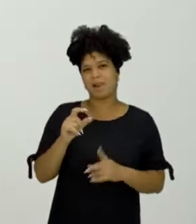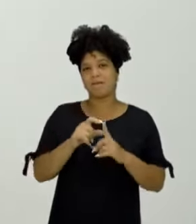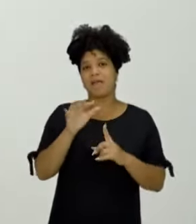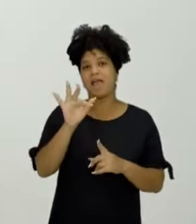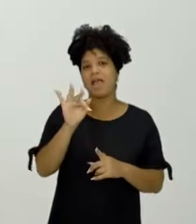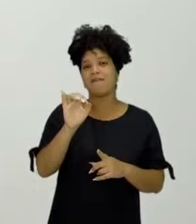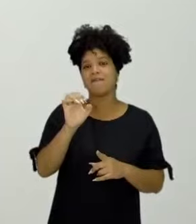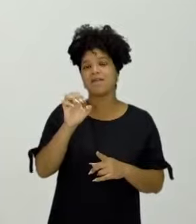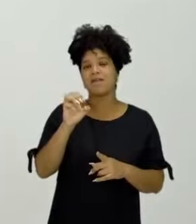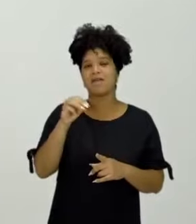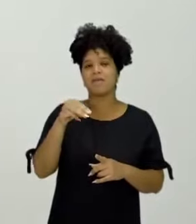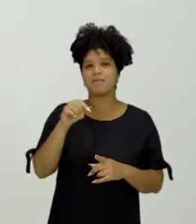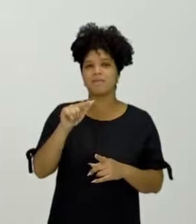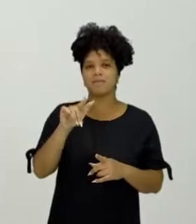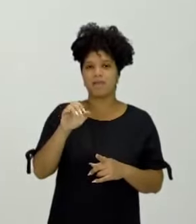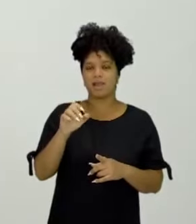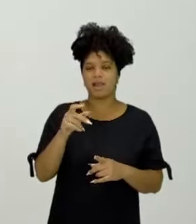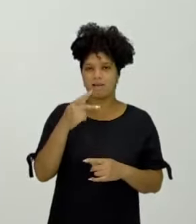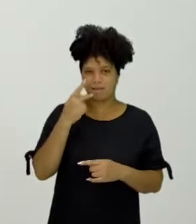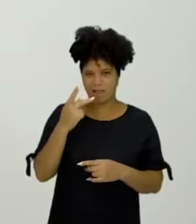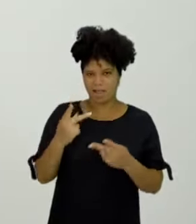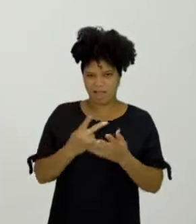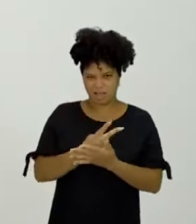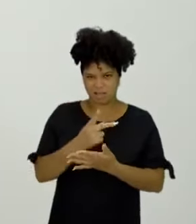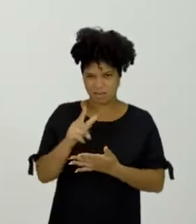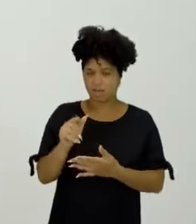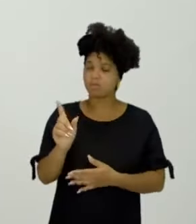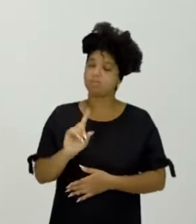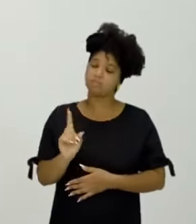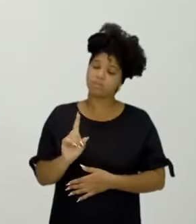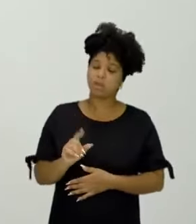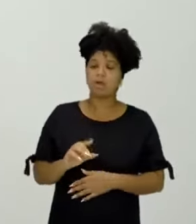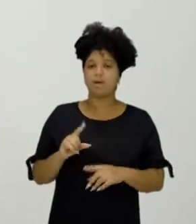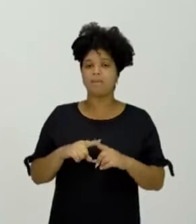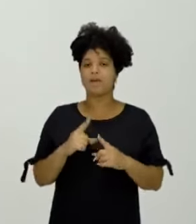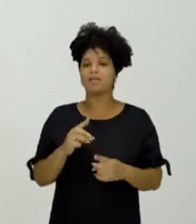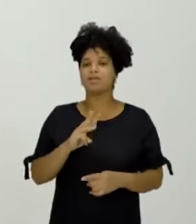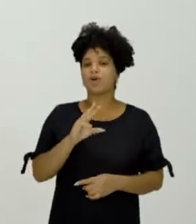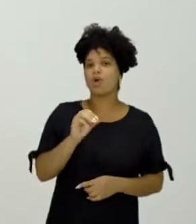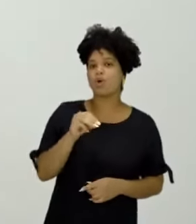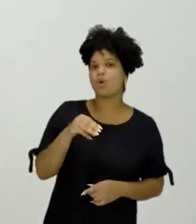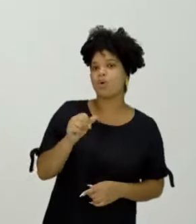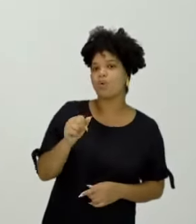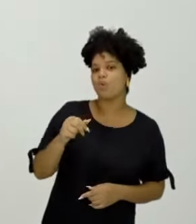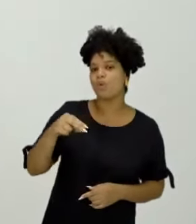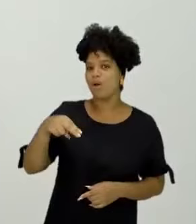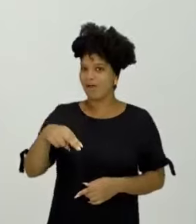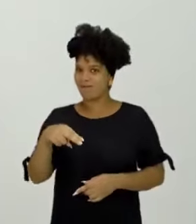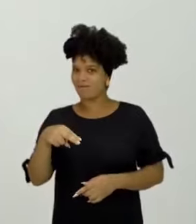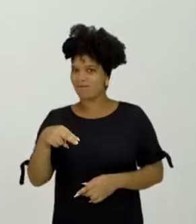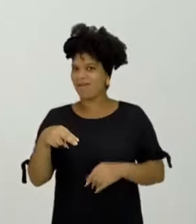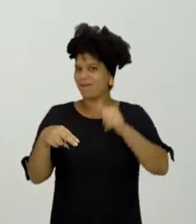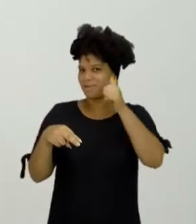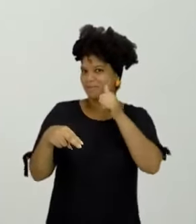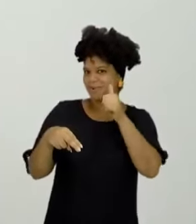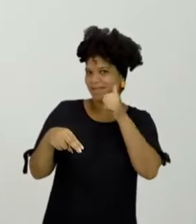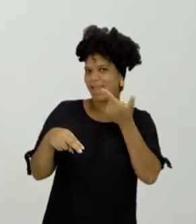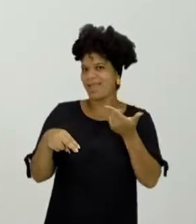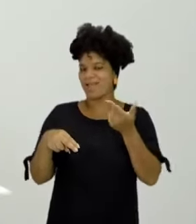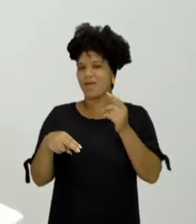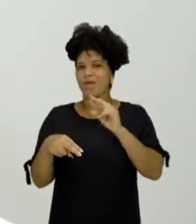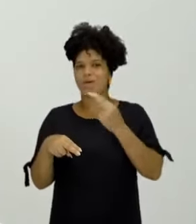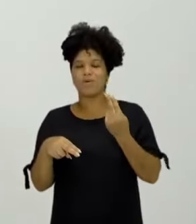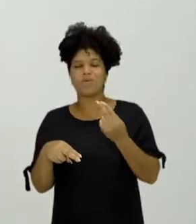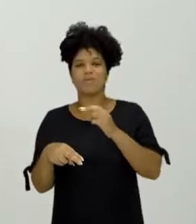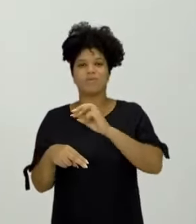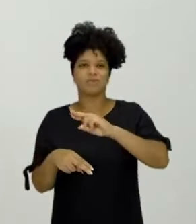Não é errado. Mas quando a gente usa woman, women, mulher, mulheres, é muito